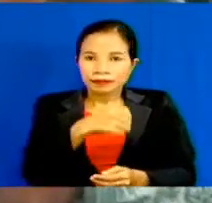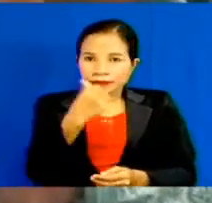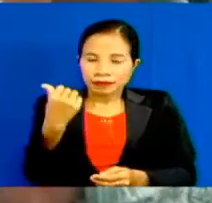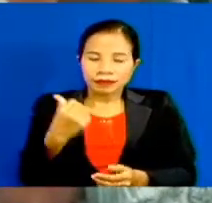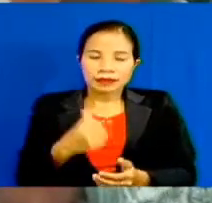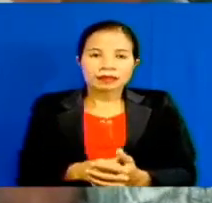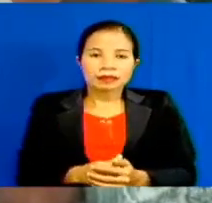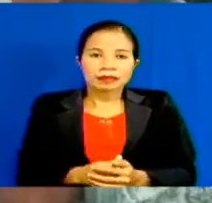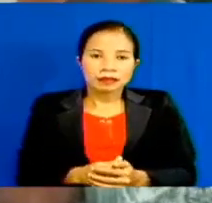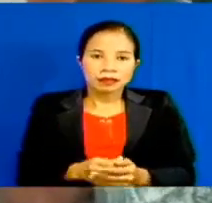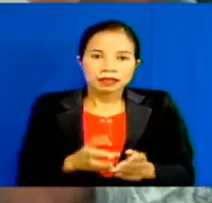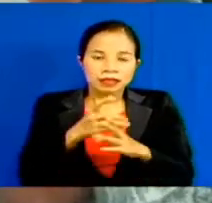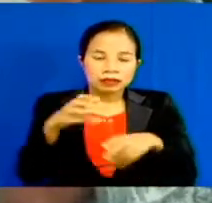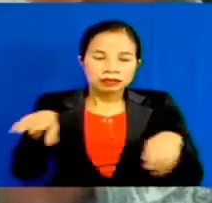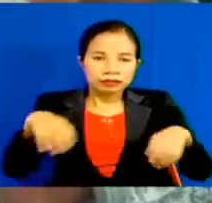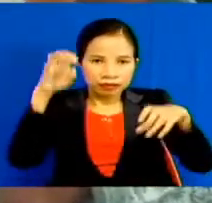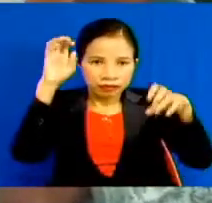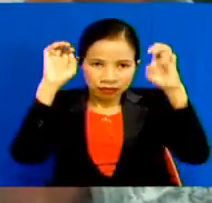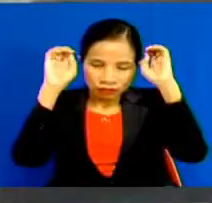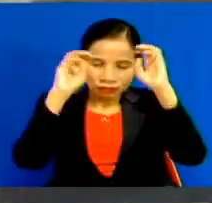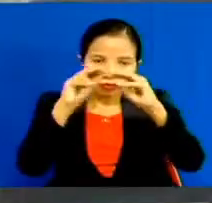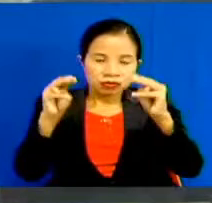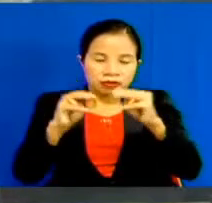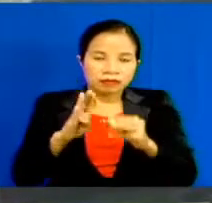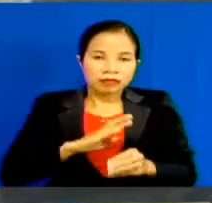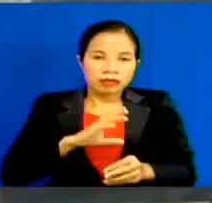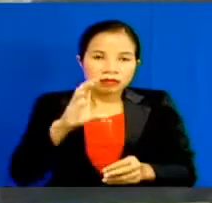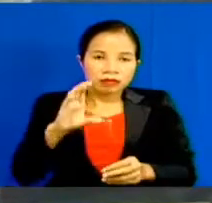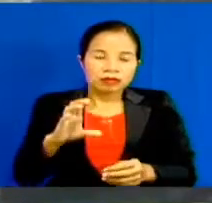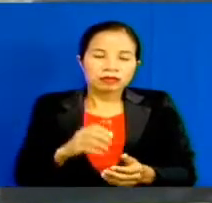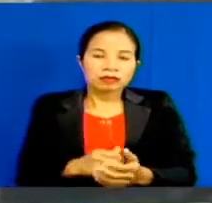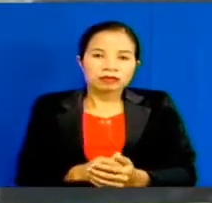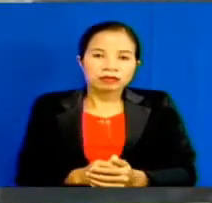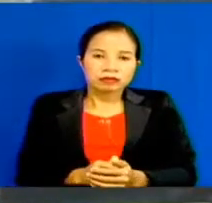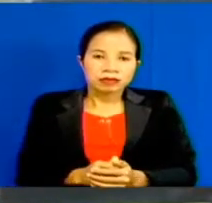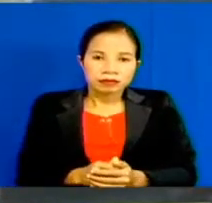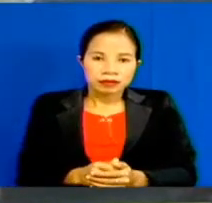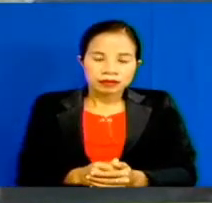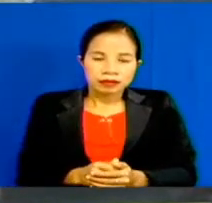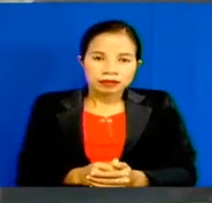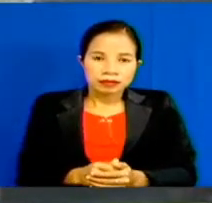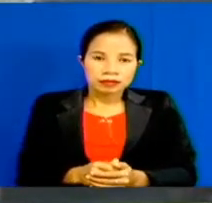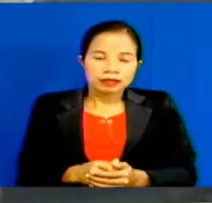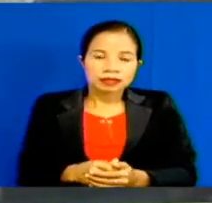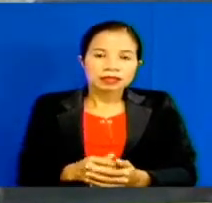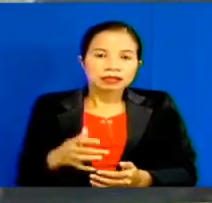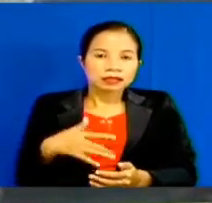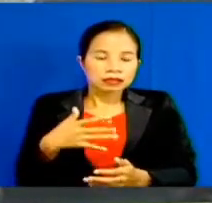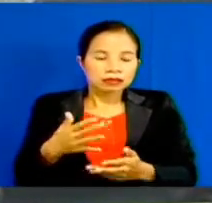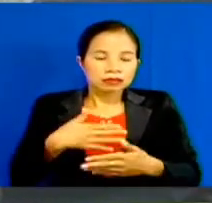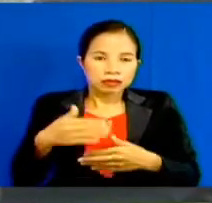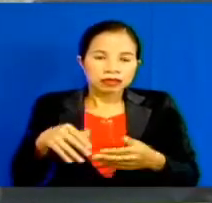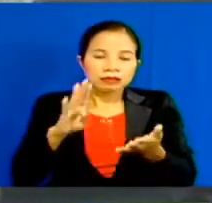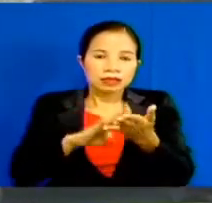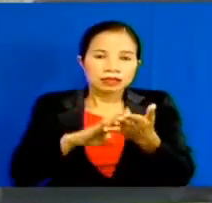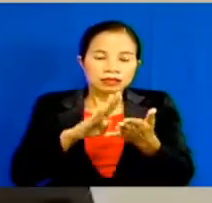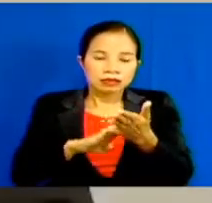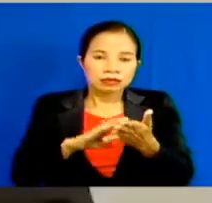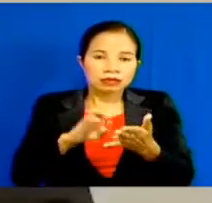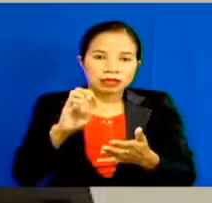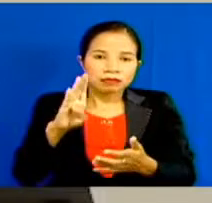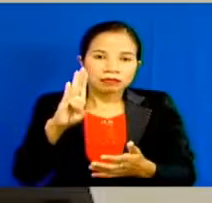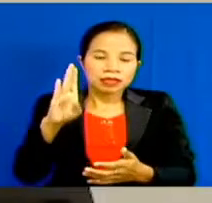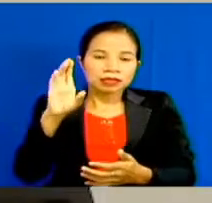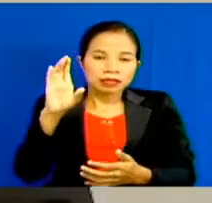celutan. Diretor Serviço de Educação Município Baucau Augusto Ornais Ximenez aprecia o Ensino Básico Central